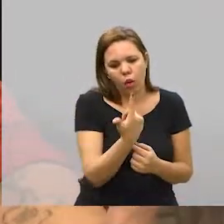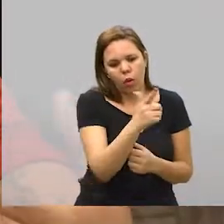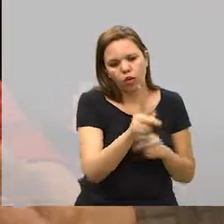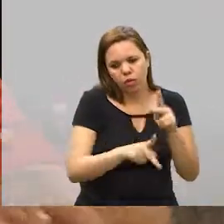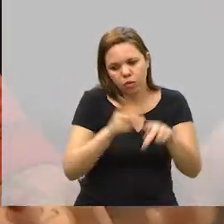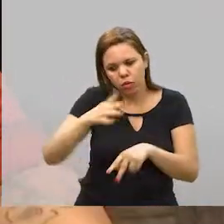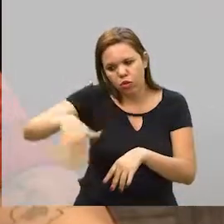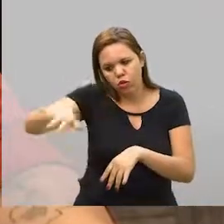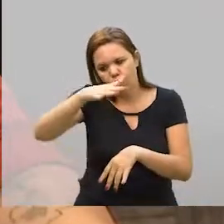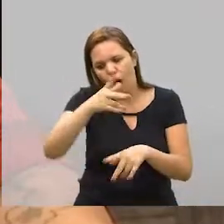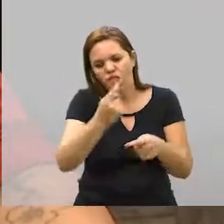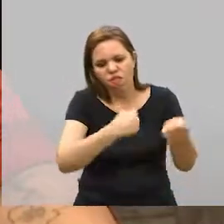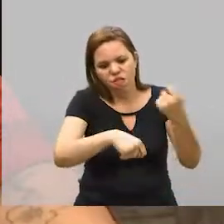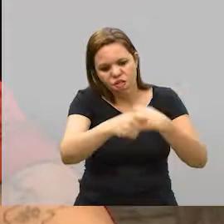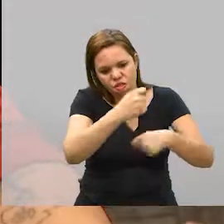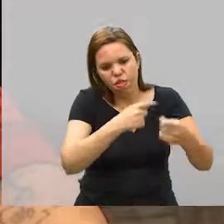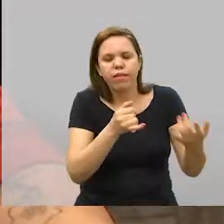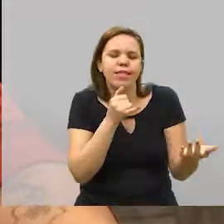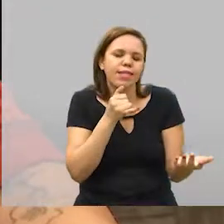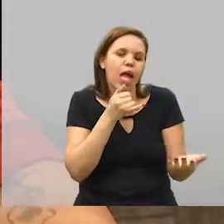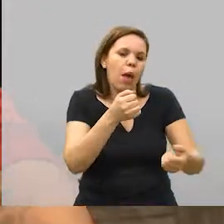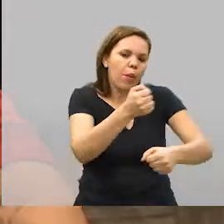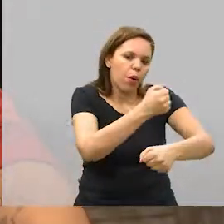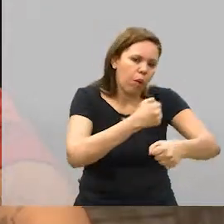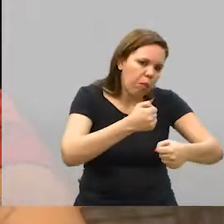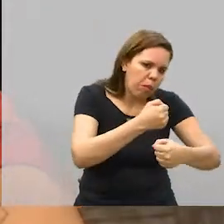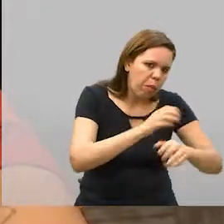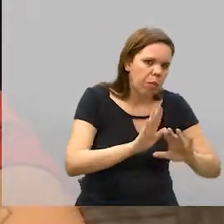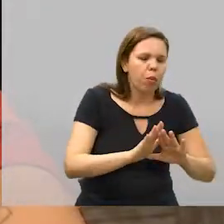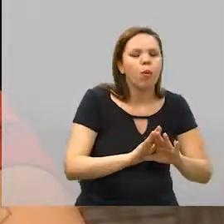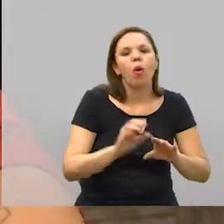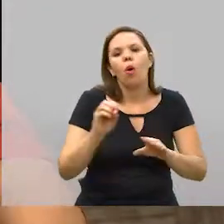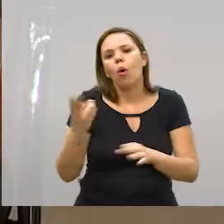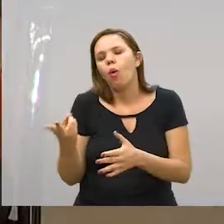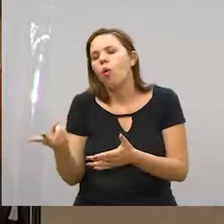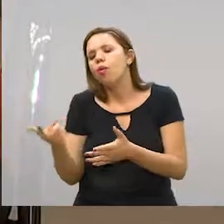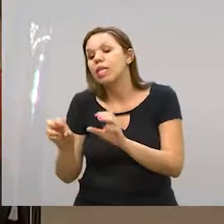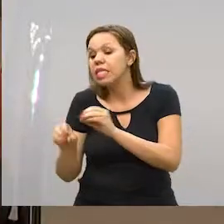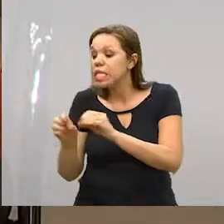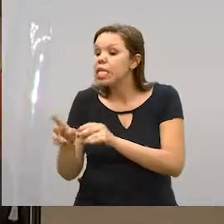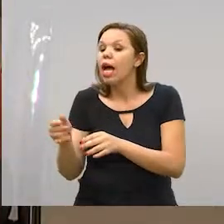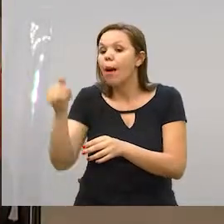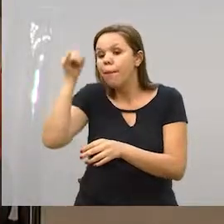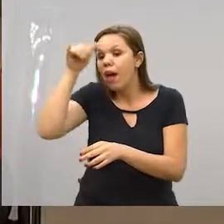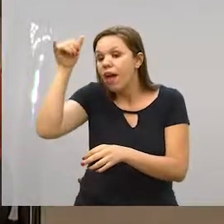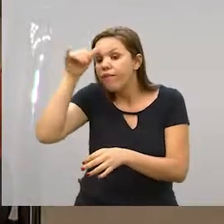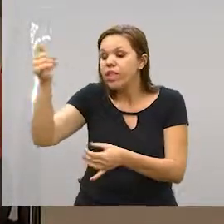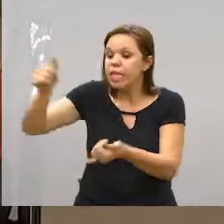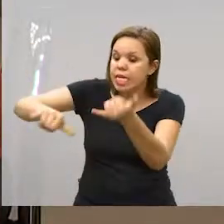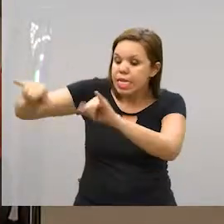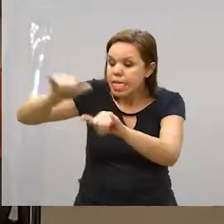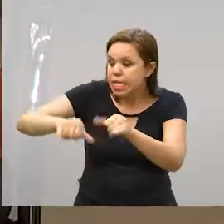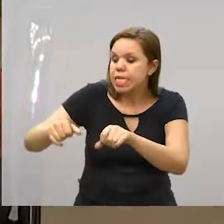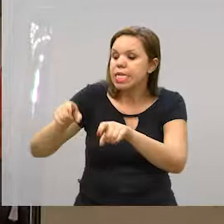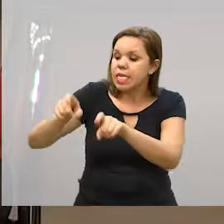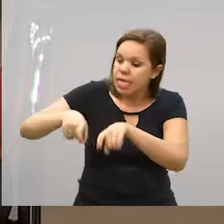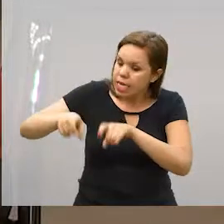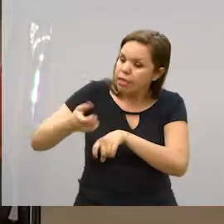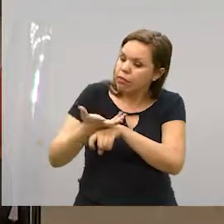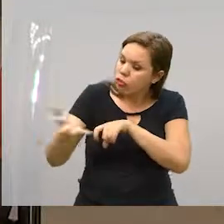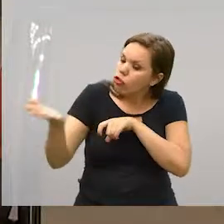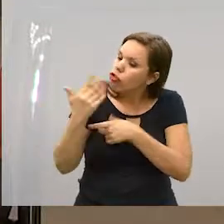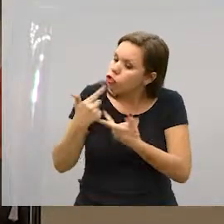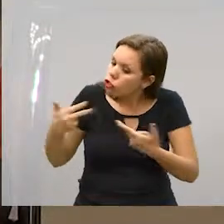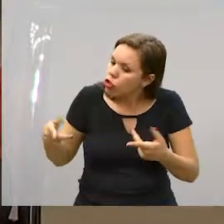outras pessoas pensam pelo ramo da gastronomia, por exemplo, e da isenção de agrotóxicos nos alimentos. Unir todo